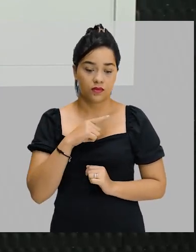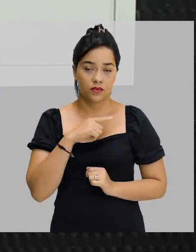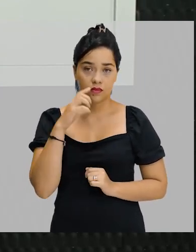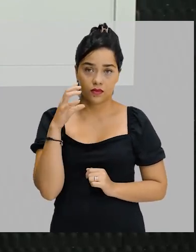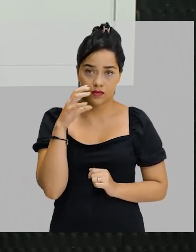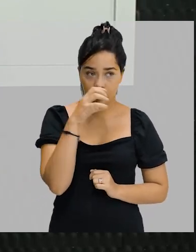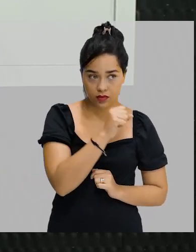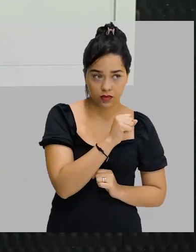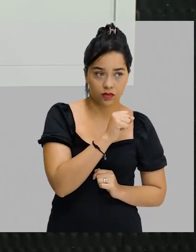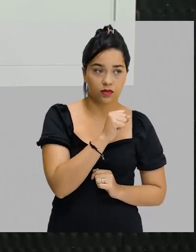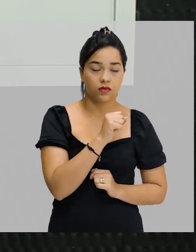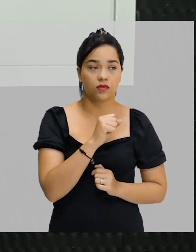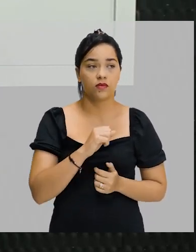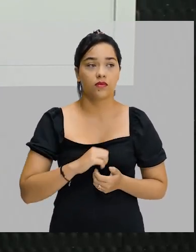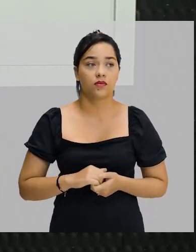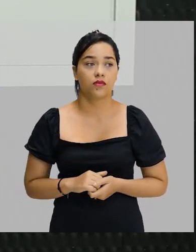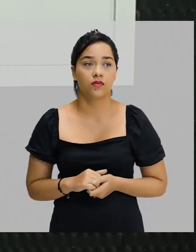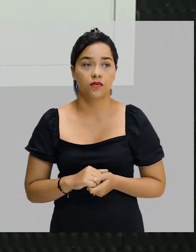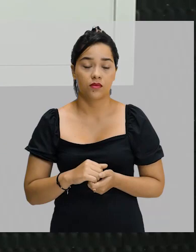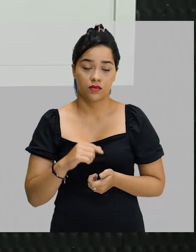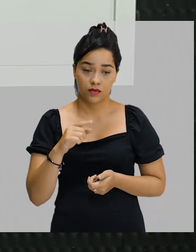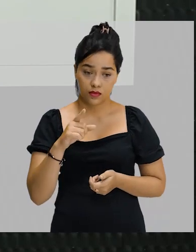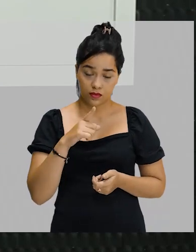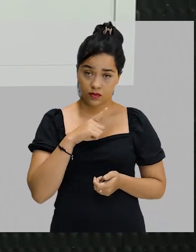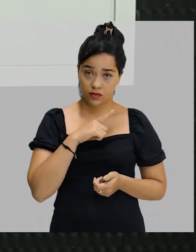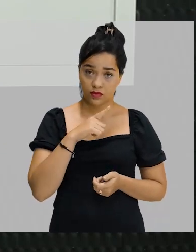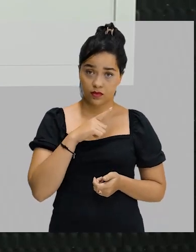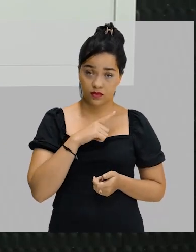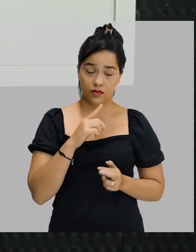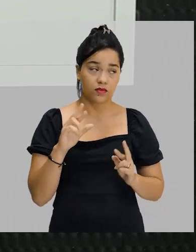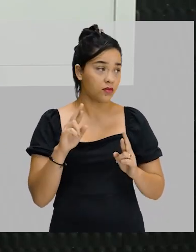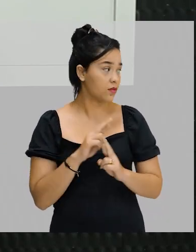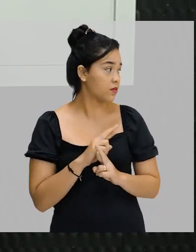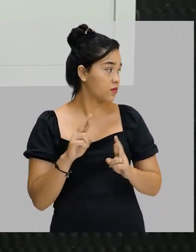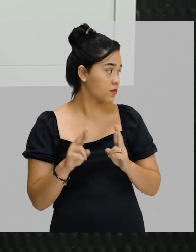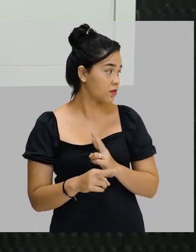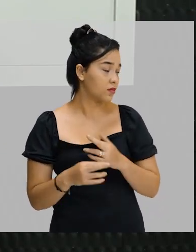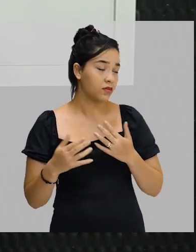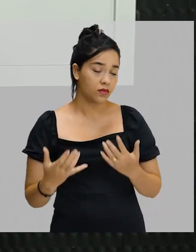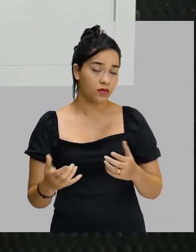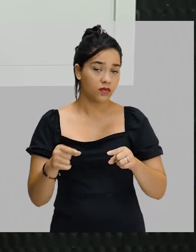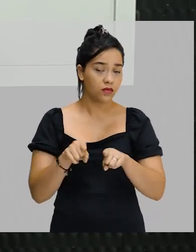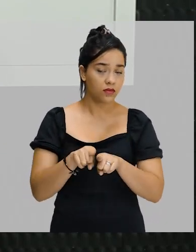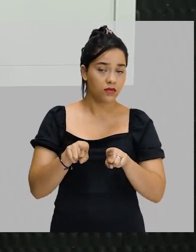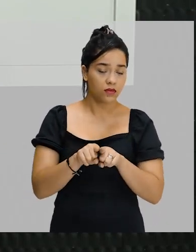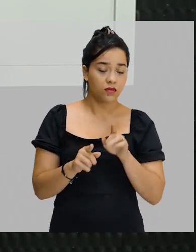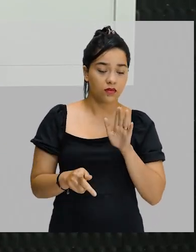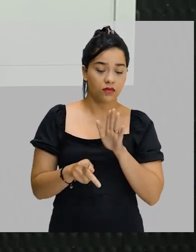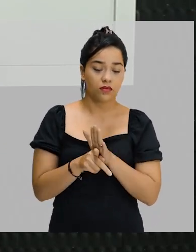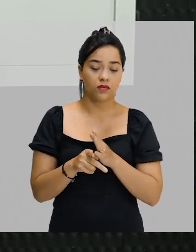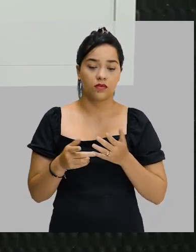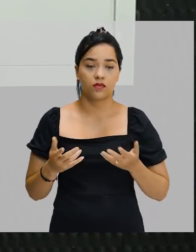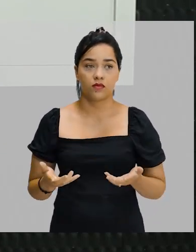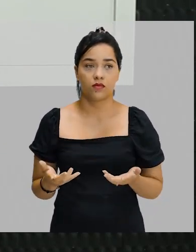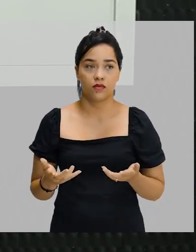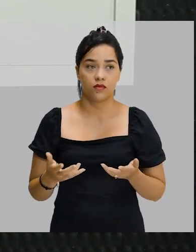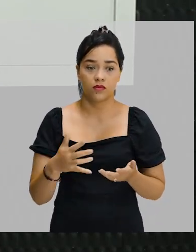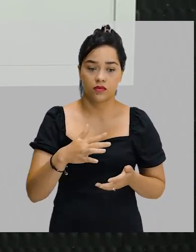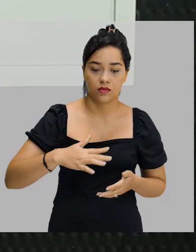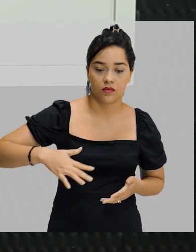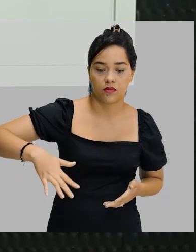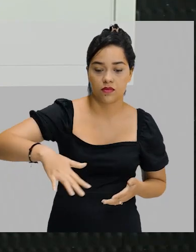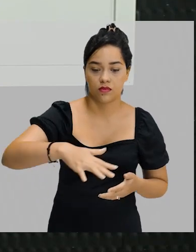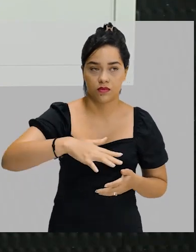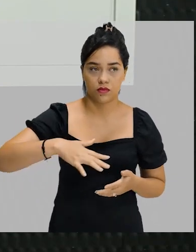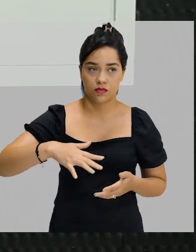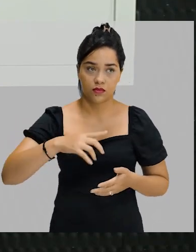velocidade, né, que essa partícula ela vai exercer, quanto a o espaço,